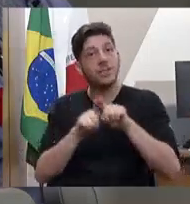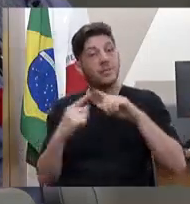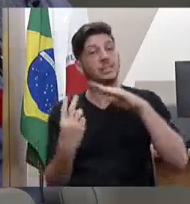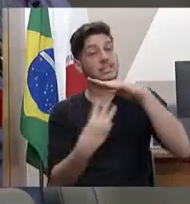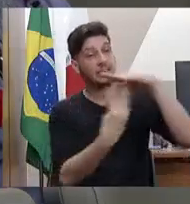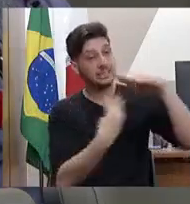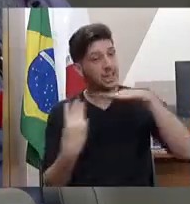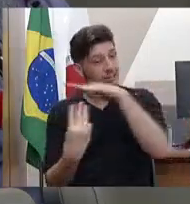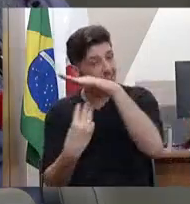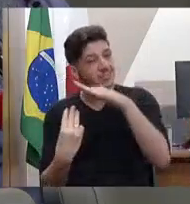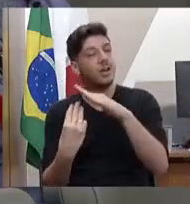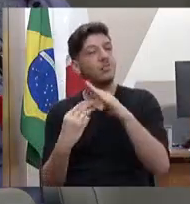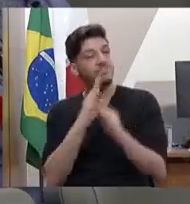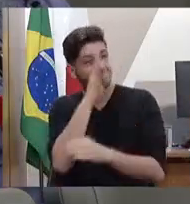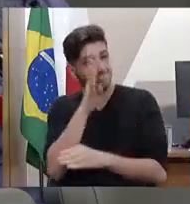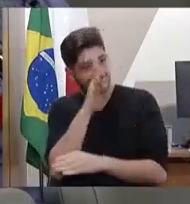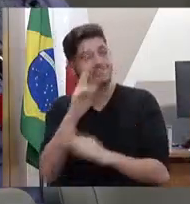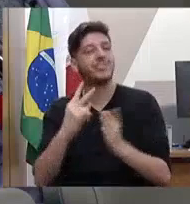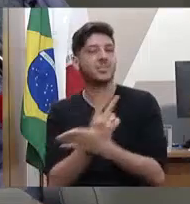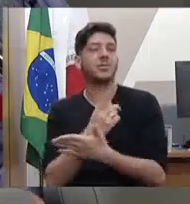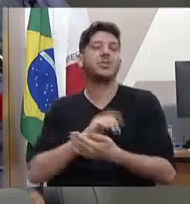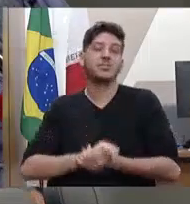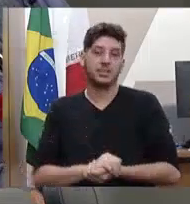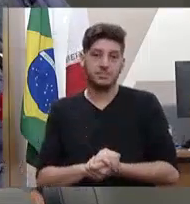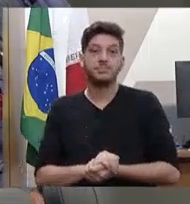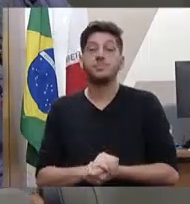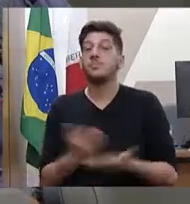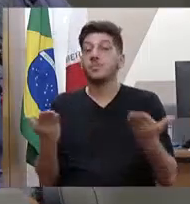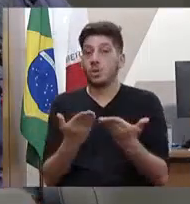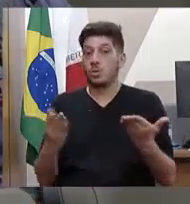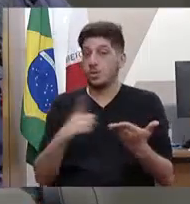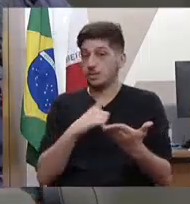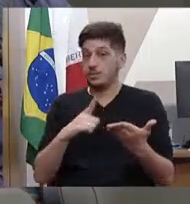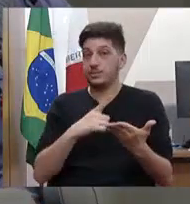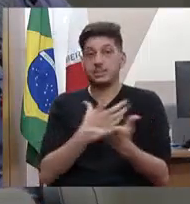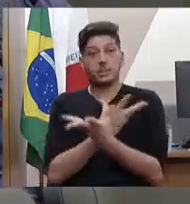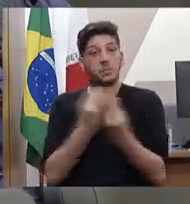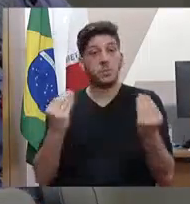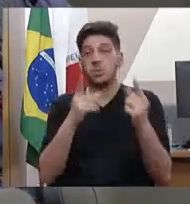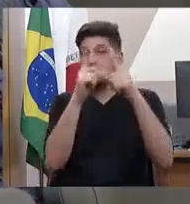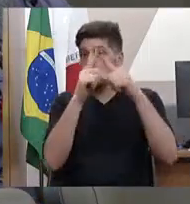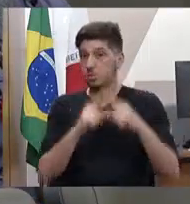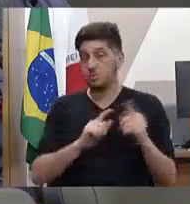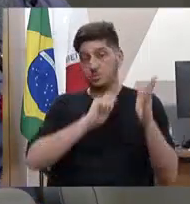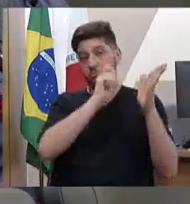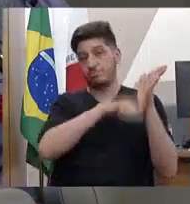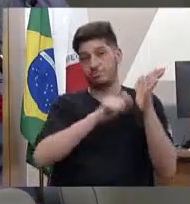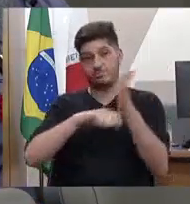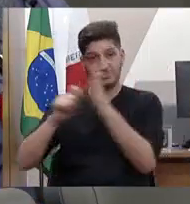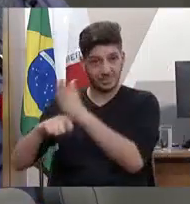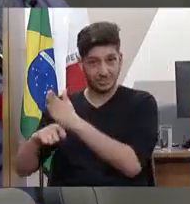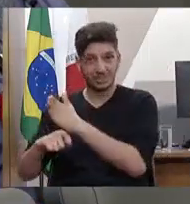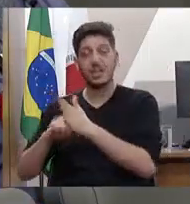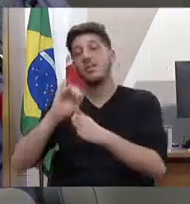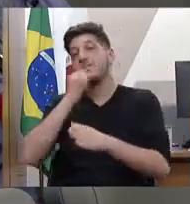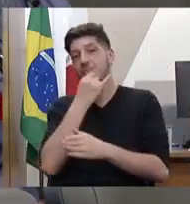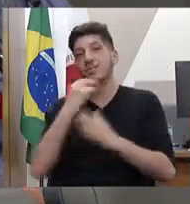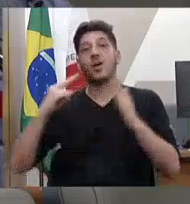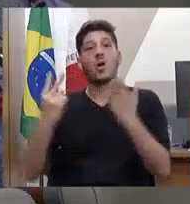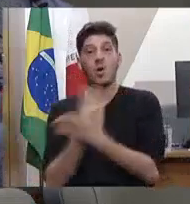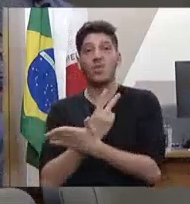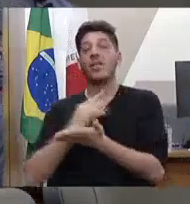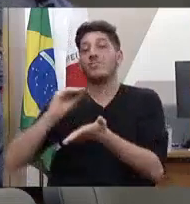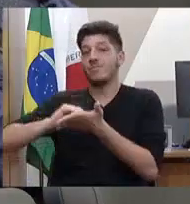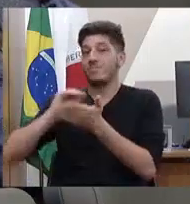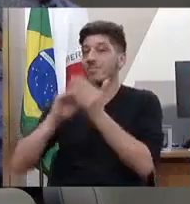hoje você tem várias formas de contratação que precarizam os processos de